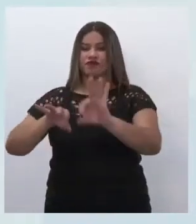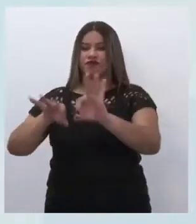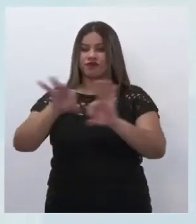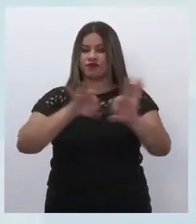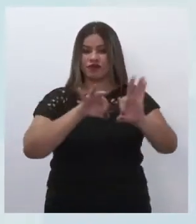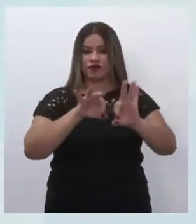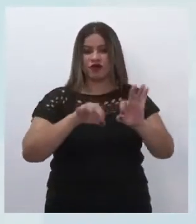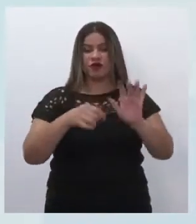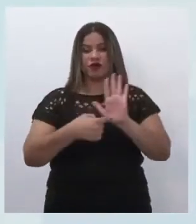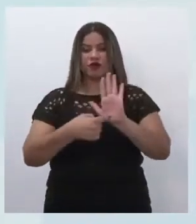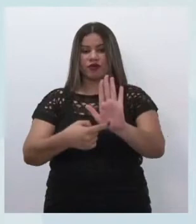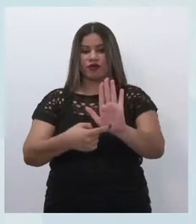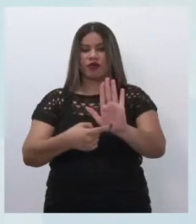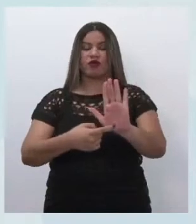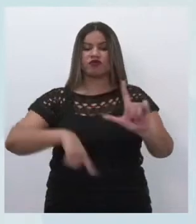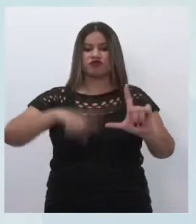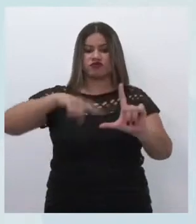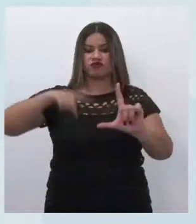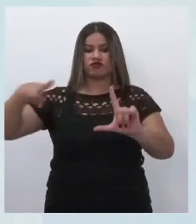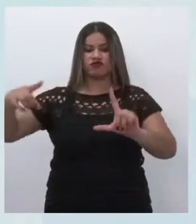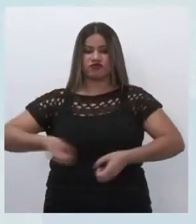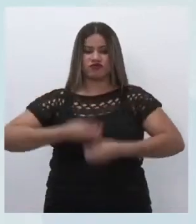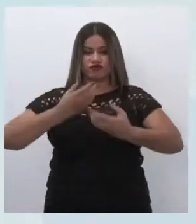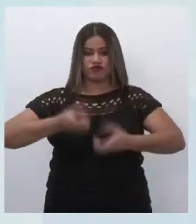destacando o uso do infográfico.